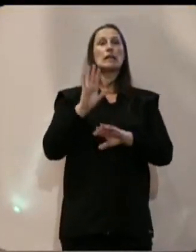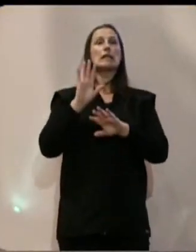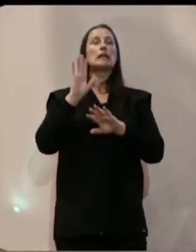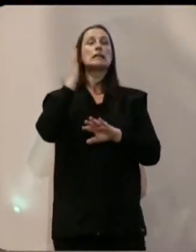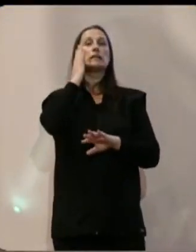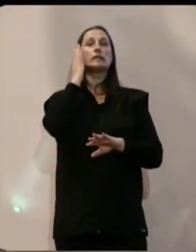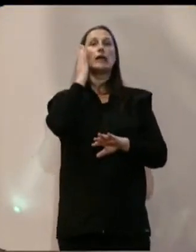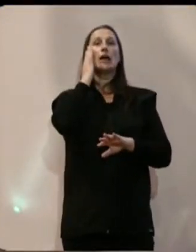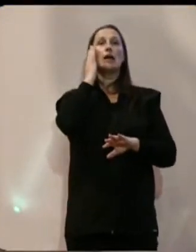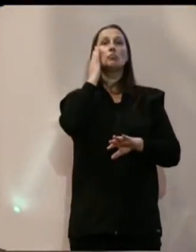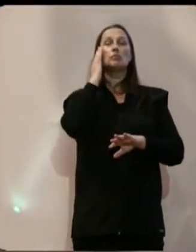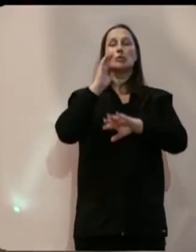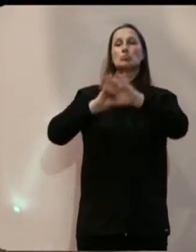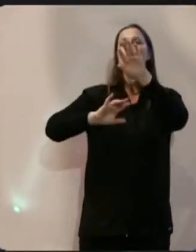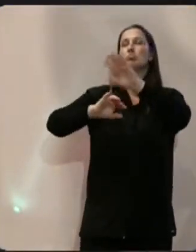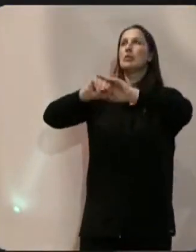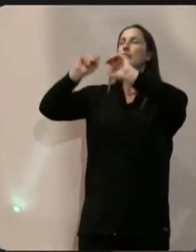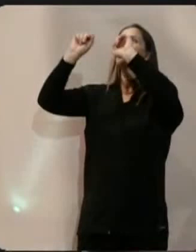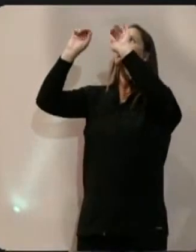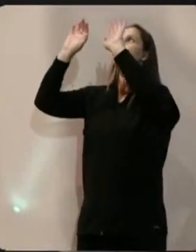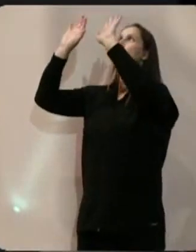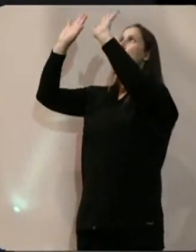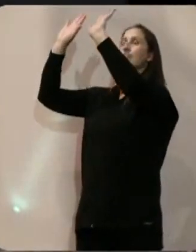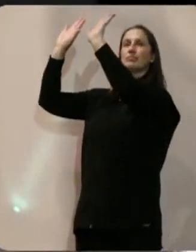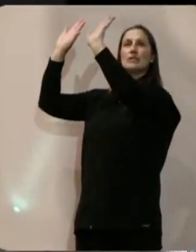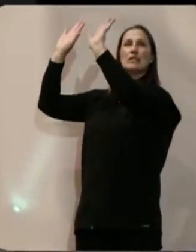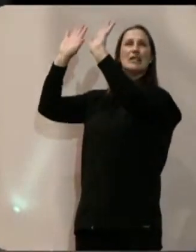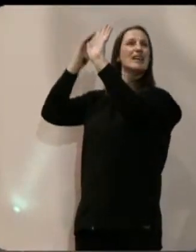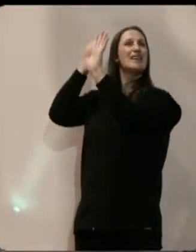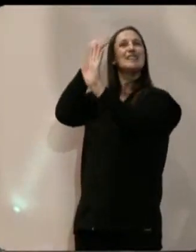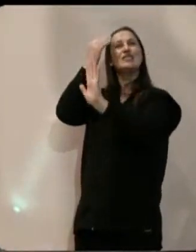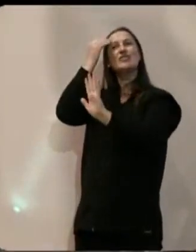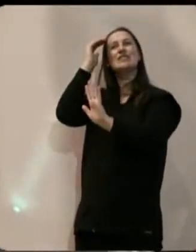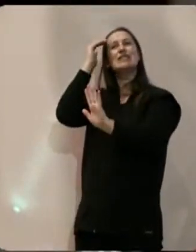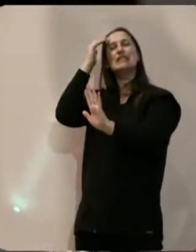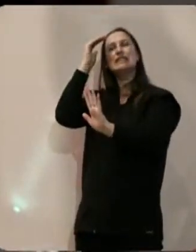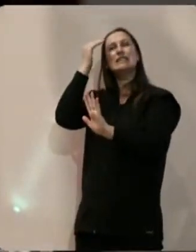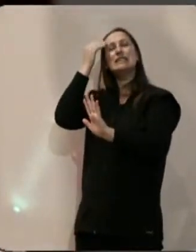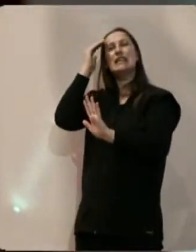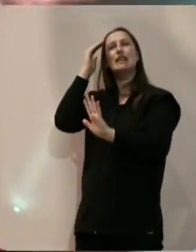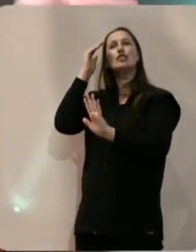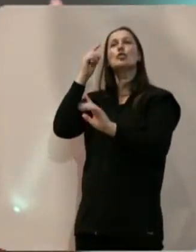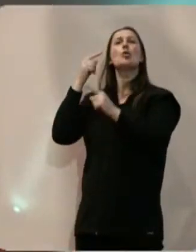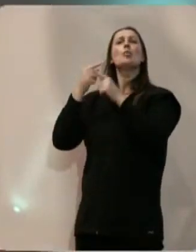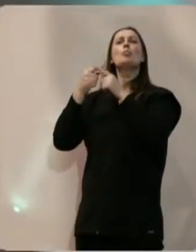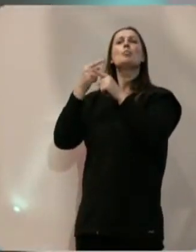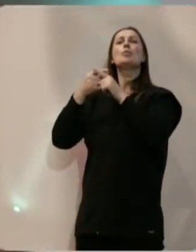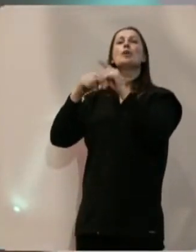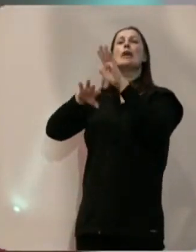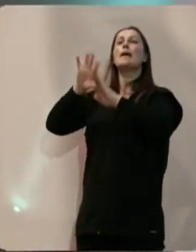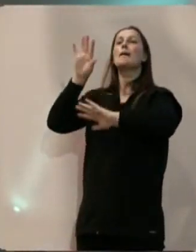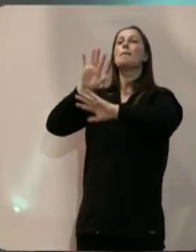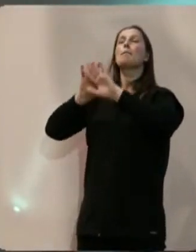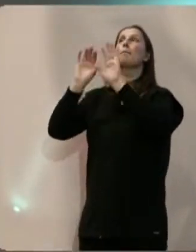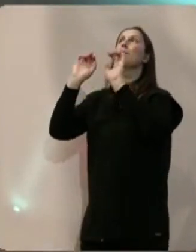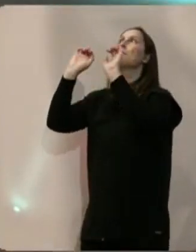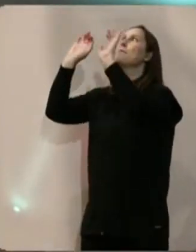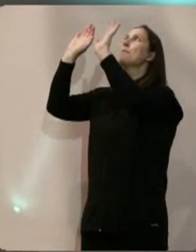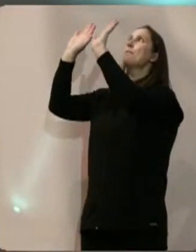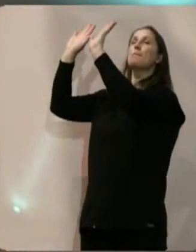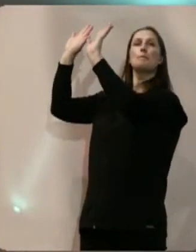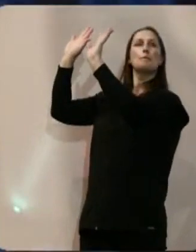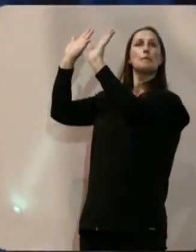ou de louvor com mão estendida, a gente não entende muito bem por que eles faziam isso, por que